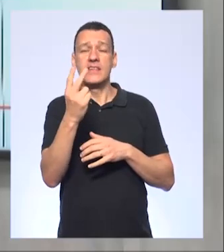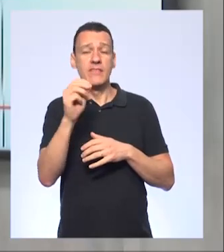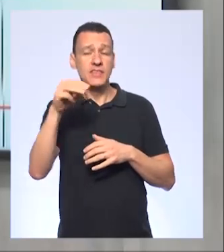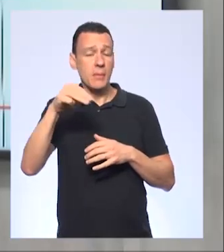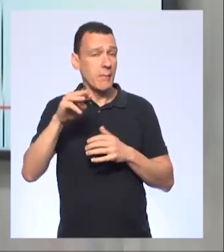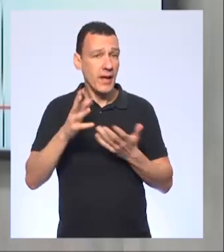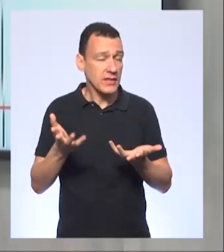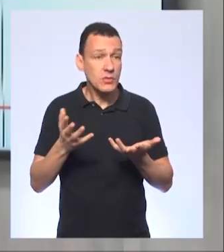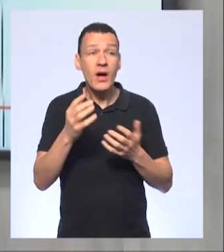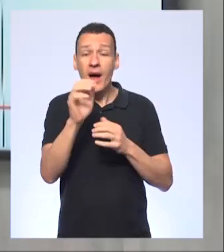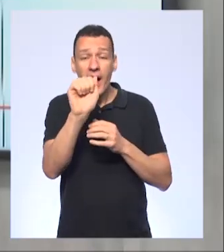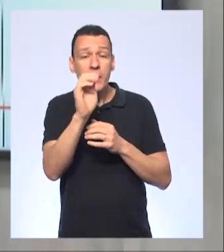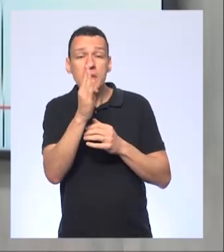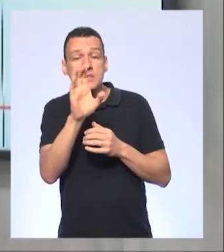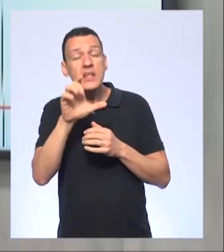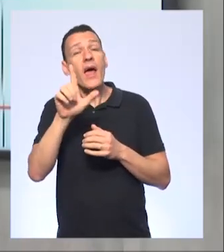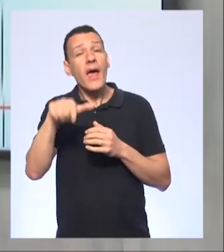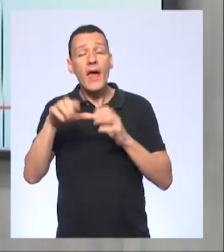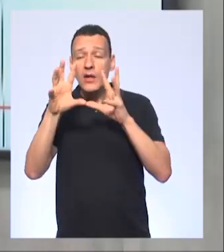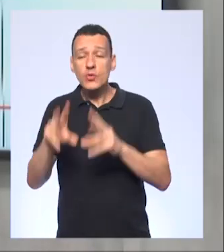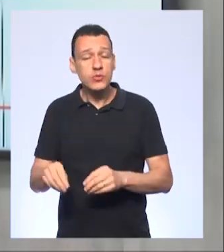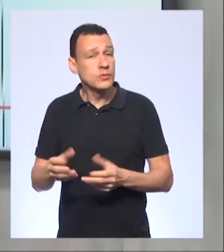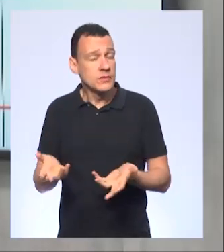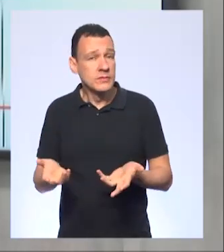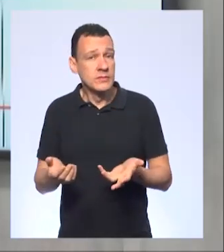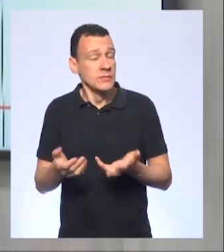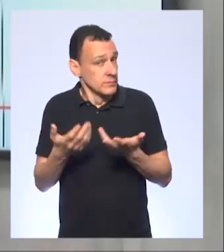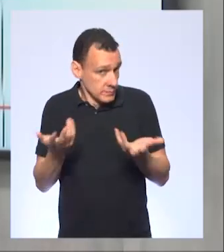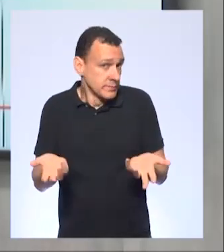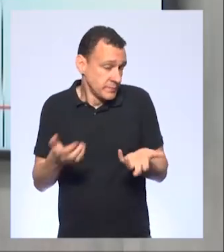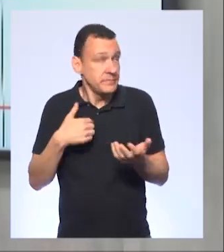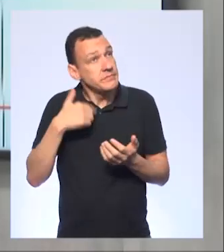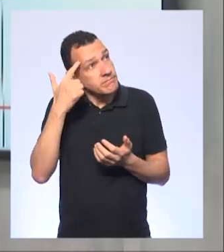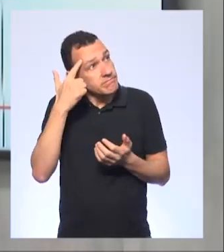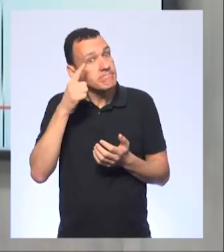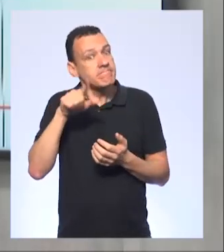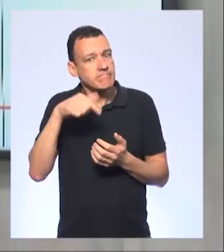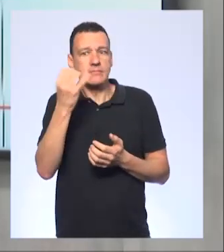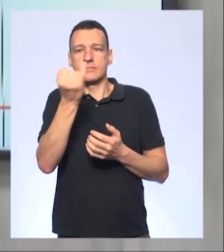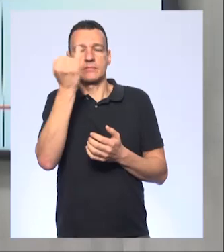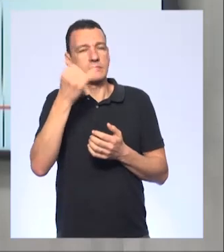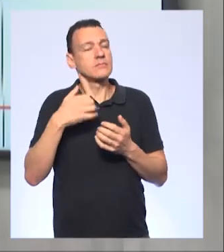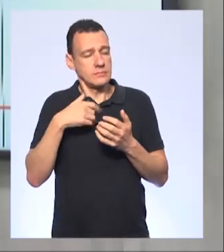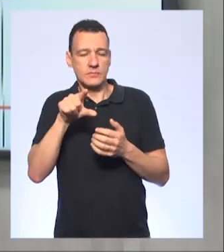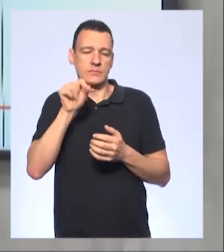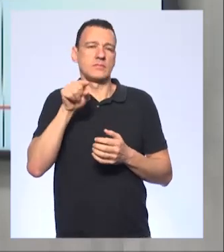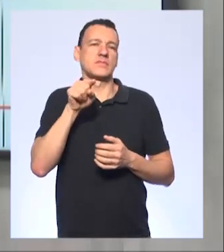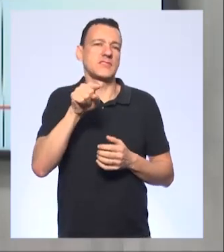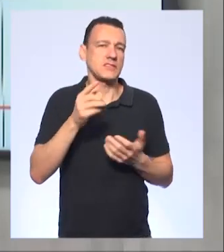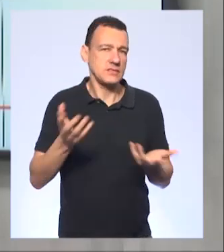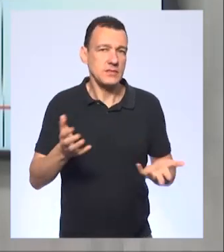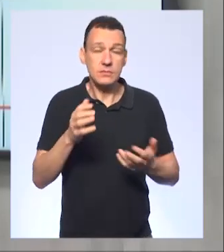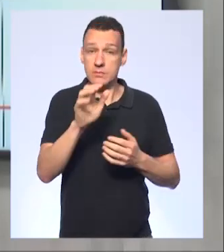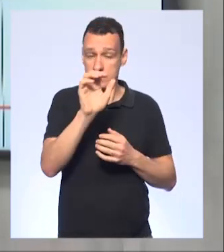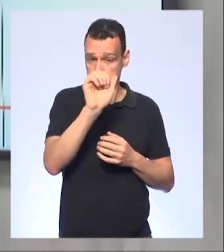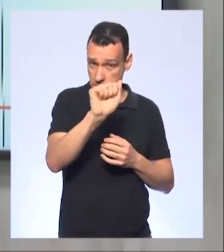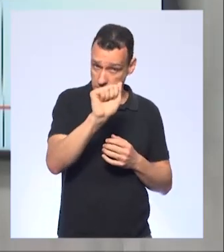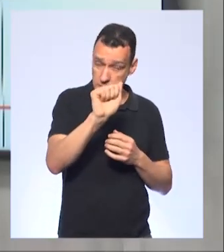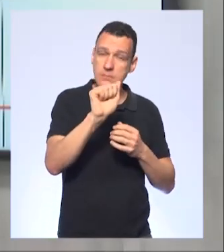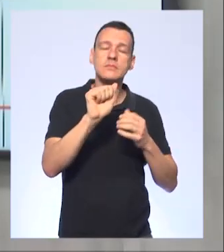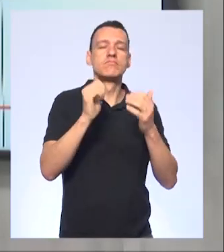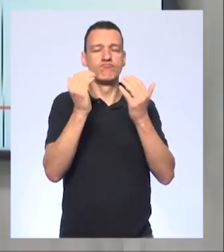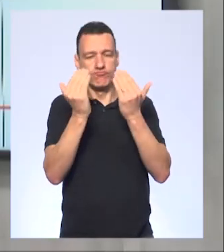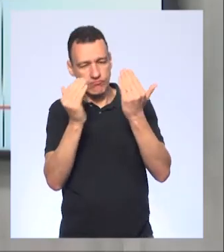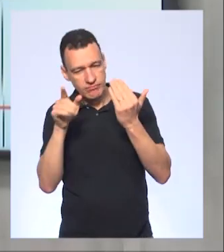o segmento todo. Daí eu pensei, essa informação que eu vou usar. A está para o